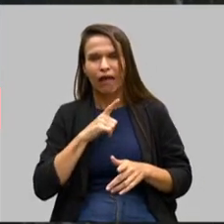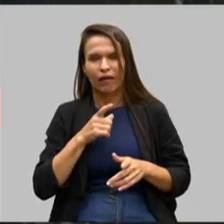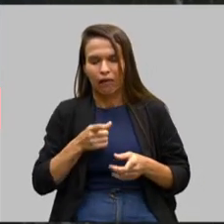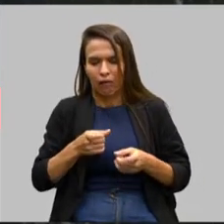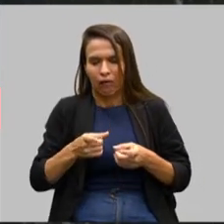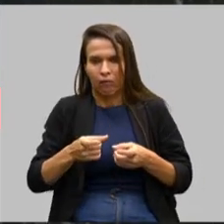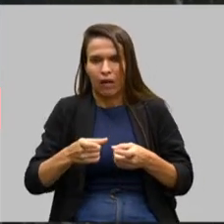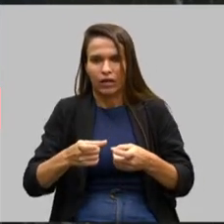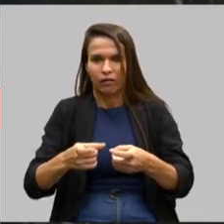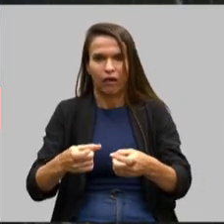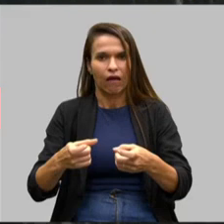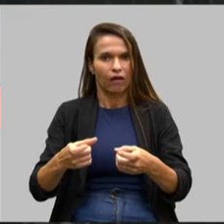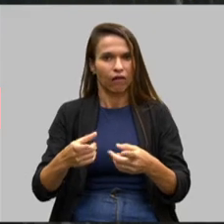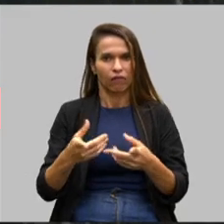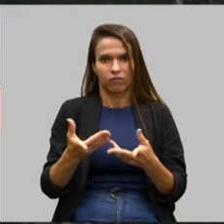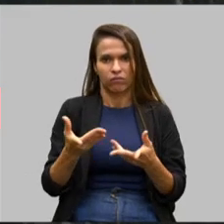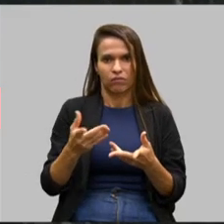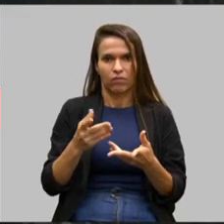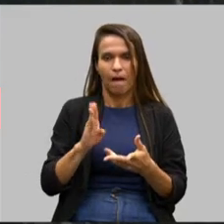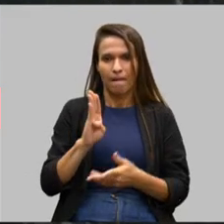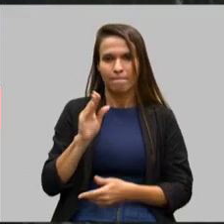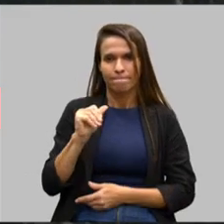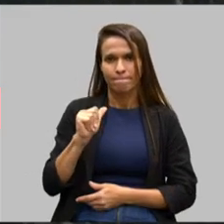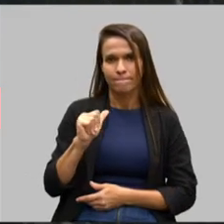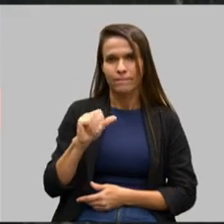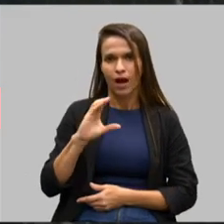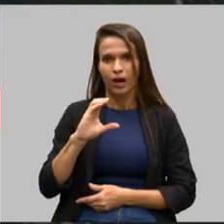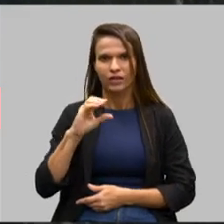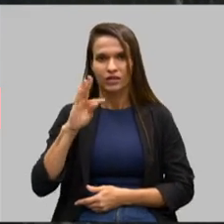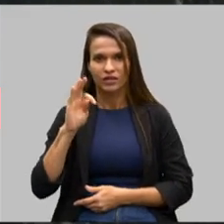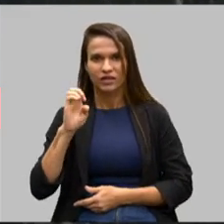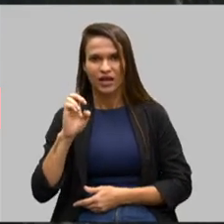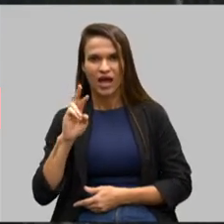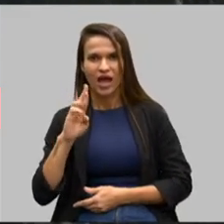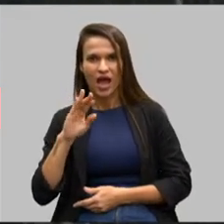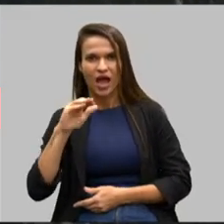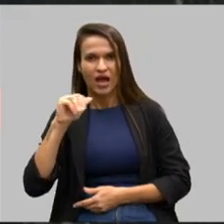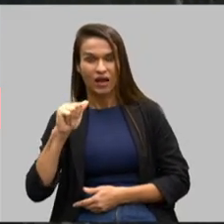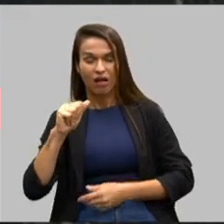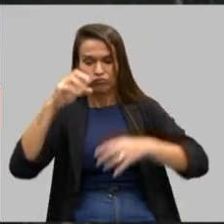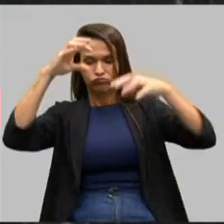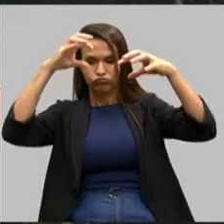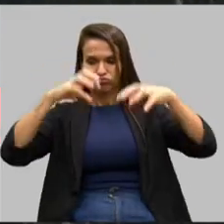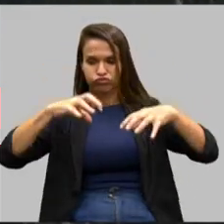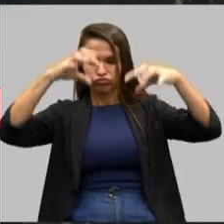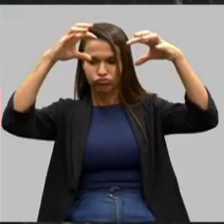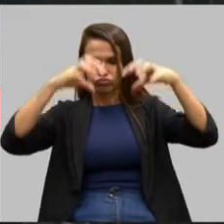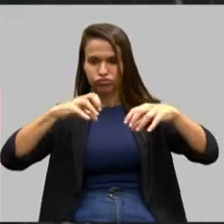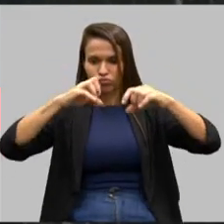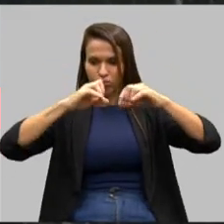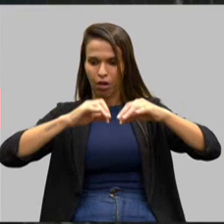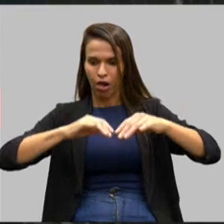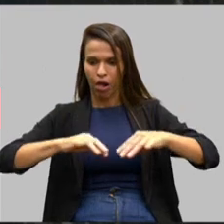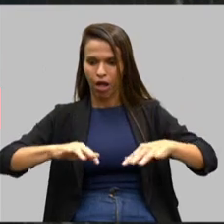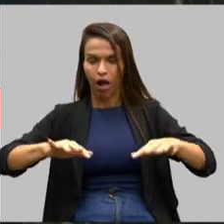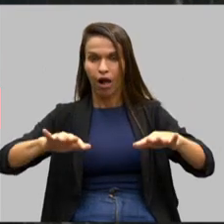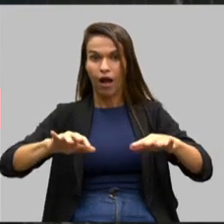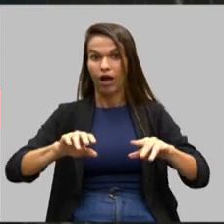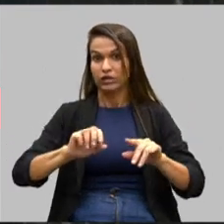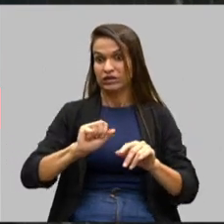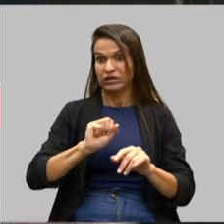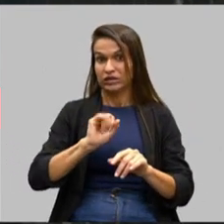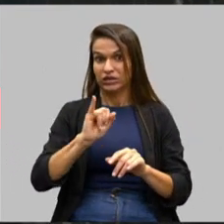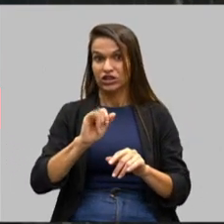lembrar assim, e vem a chuva, no asfalto fica ali. Agora, se tiver todo